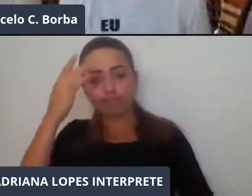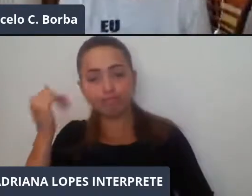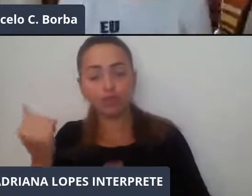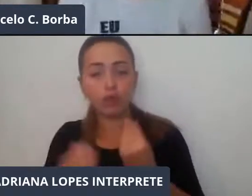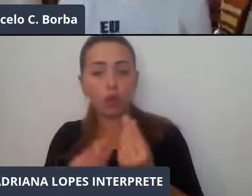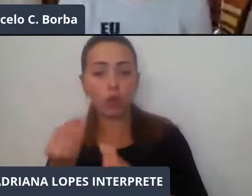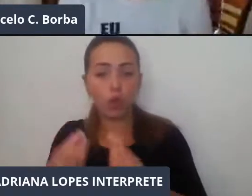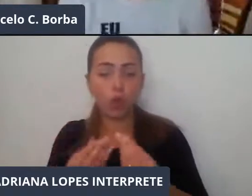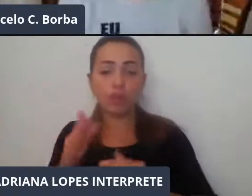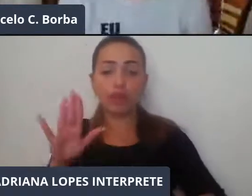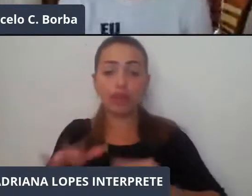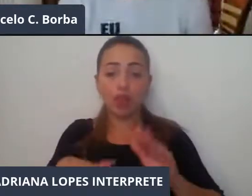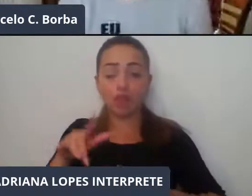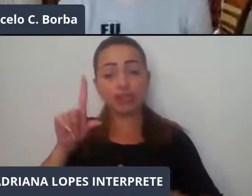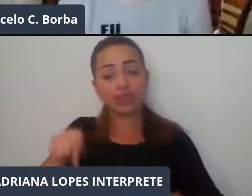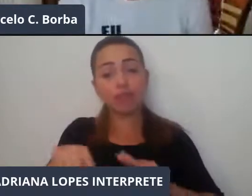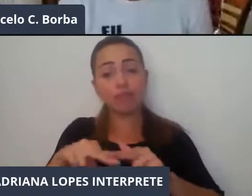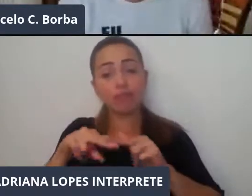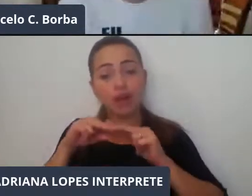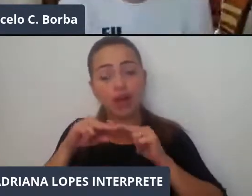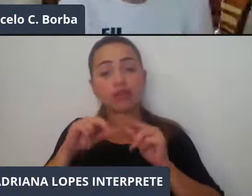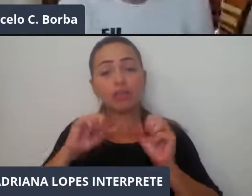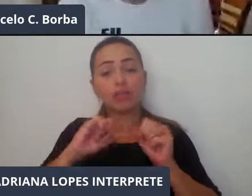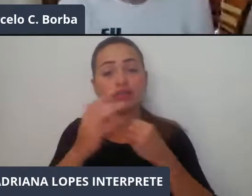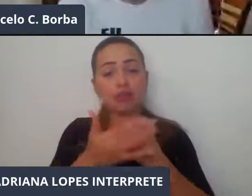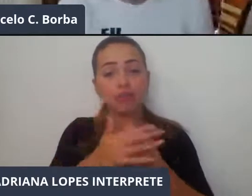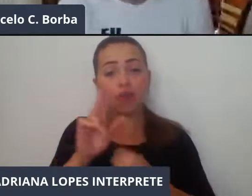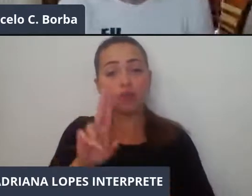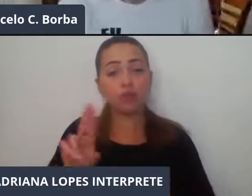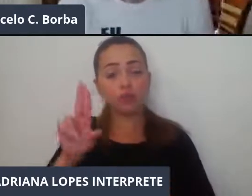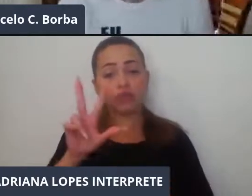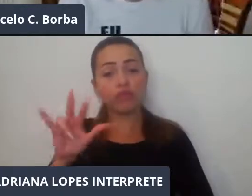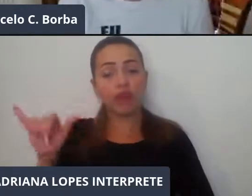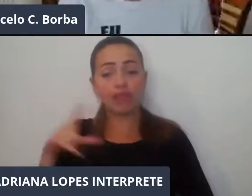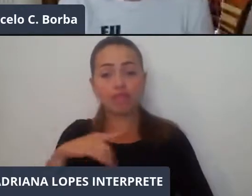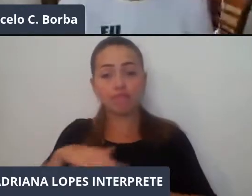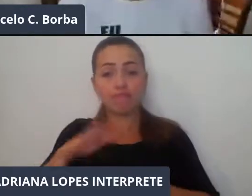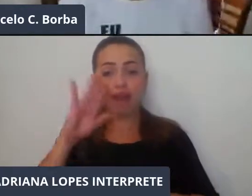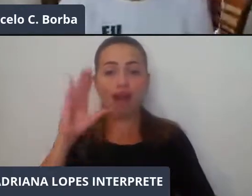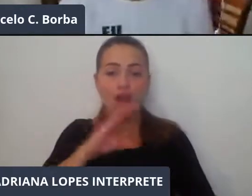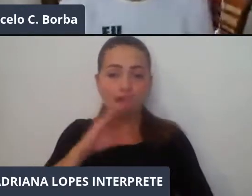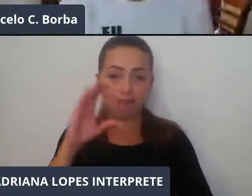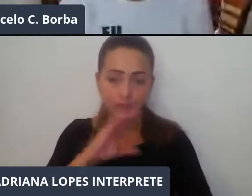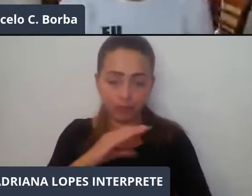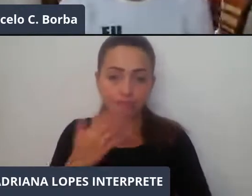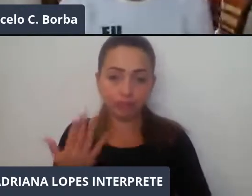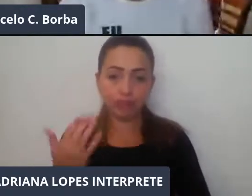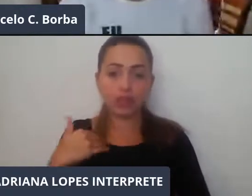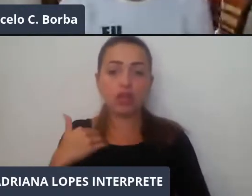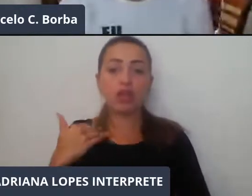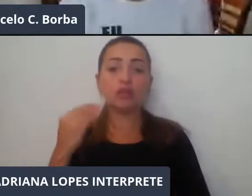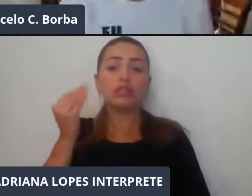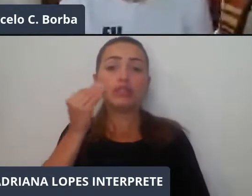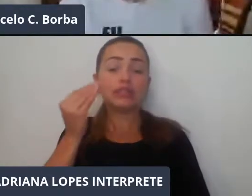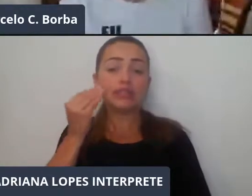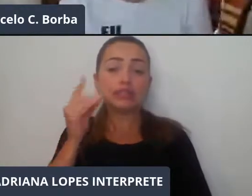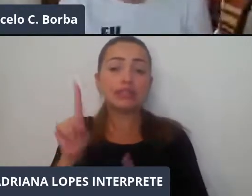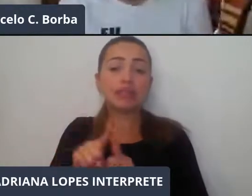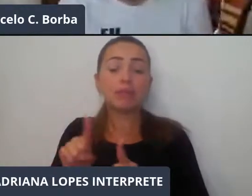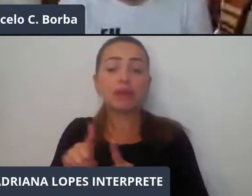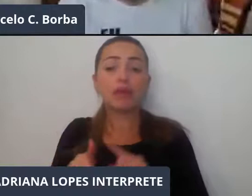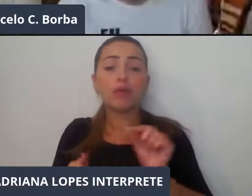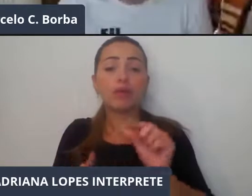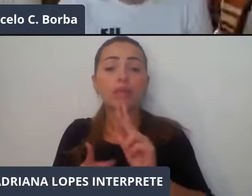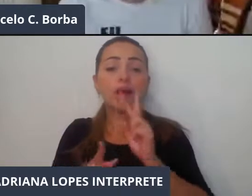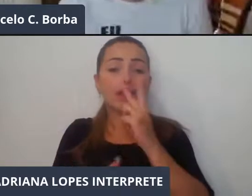efeito dessa pandemia que esse uso vai ser um pouco mais acelerado. Né? Eu diria também de que falta criar